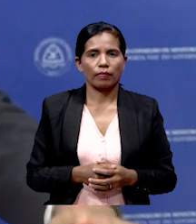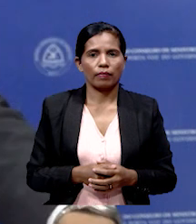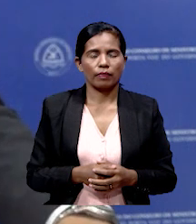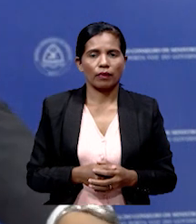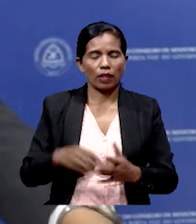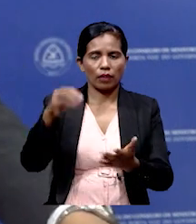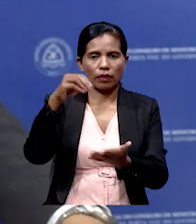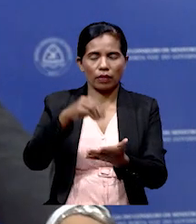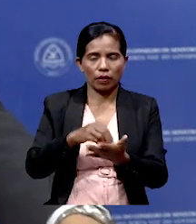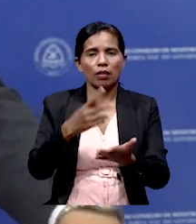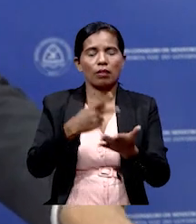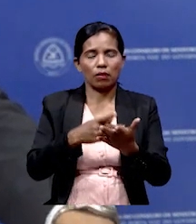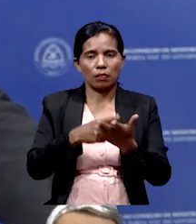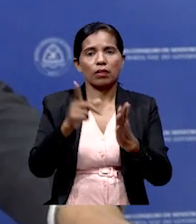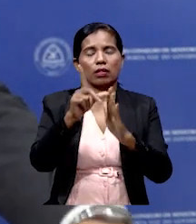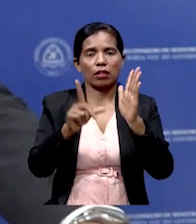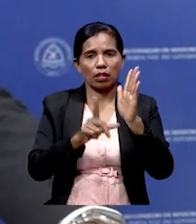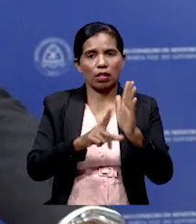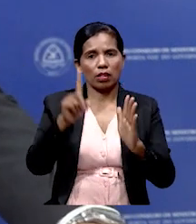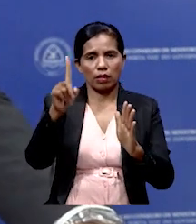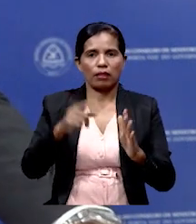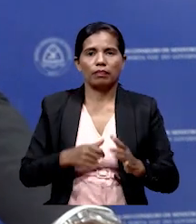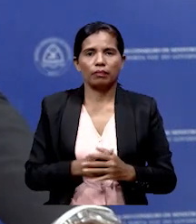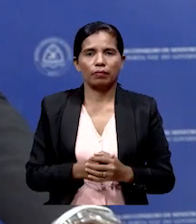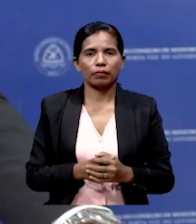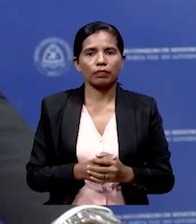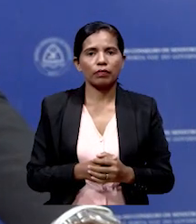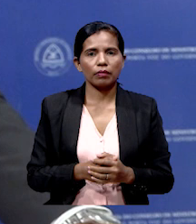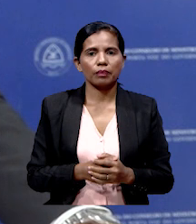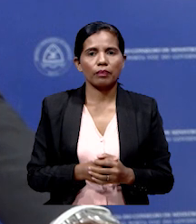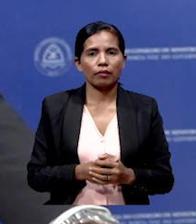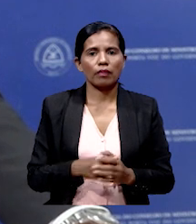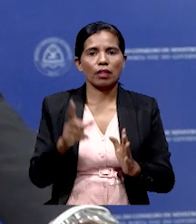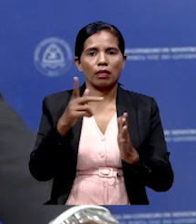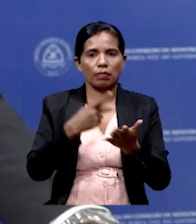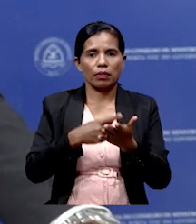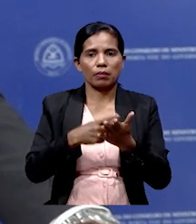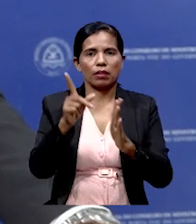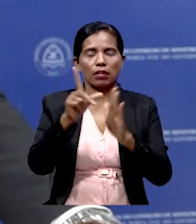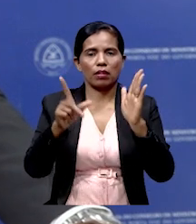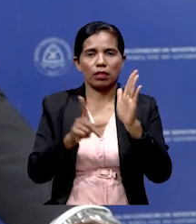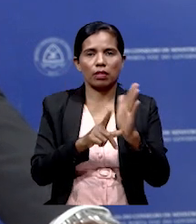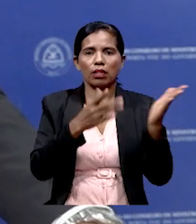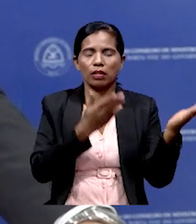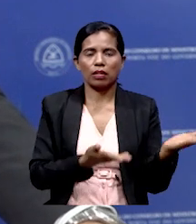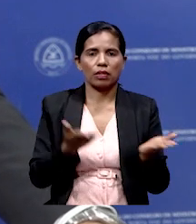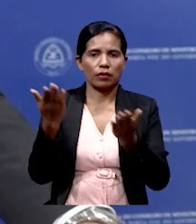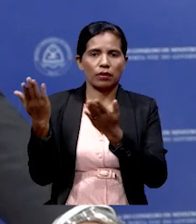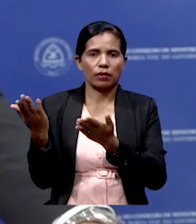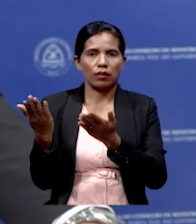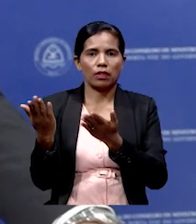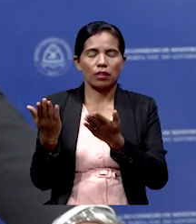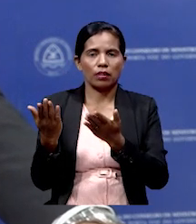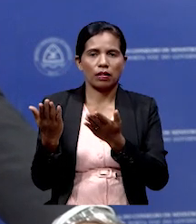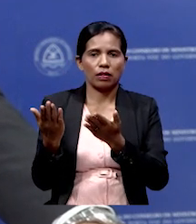atur e a proposta lei ida, e proposta lei ne, macacei lori,